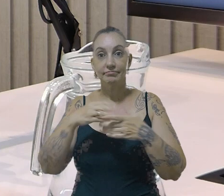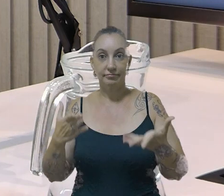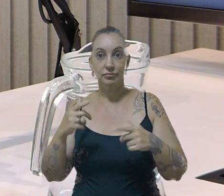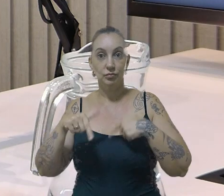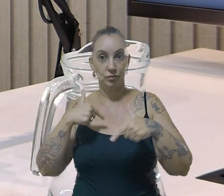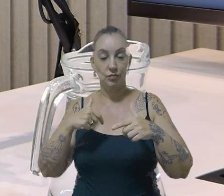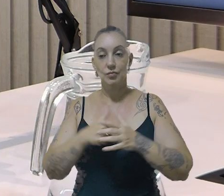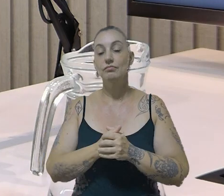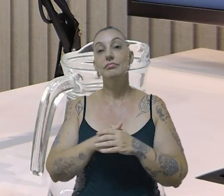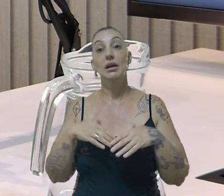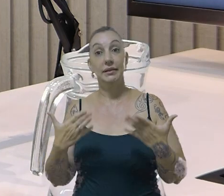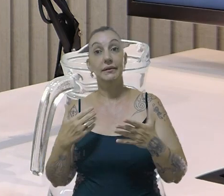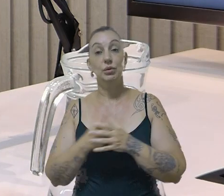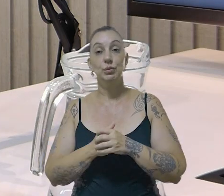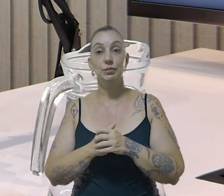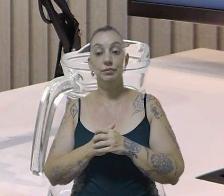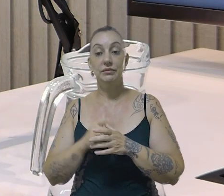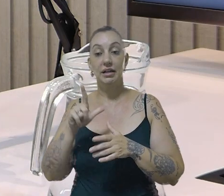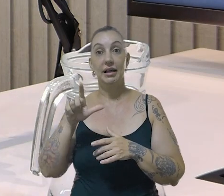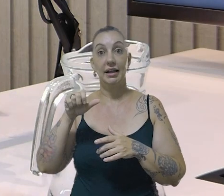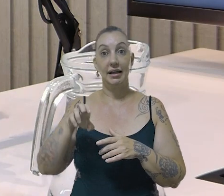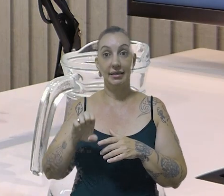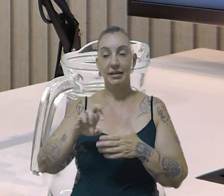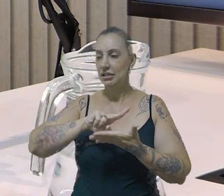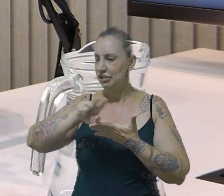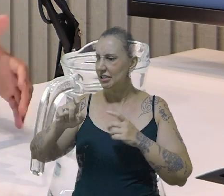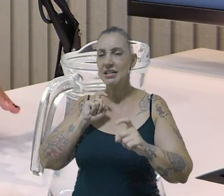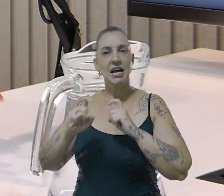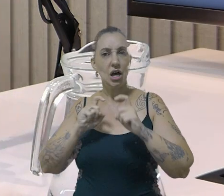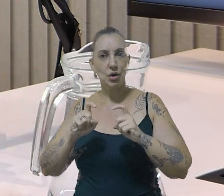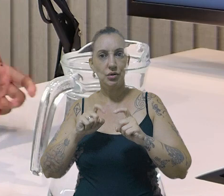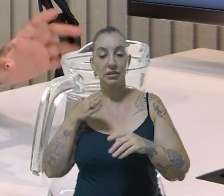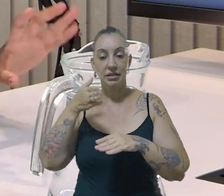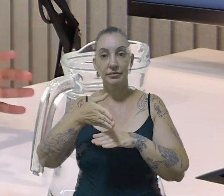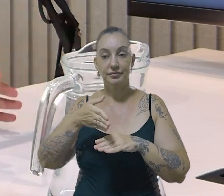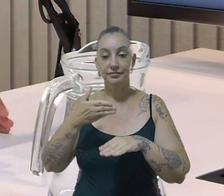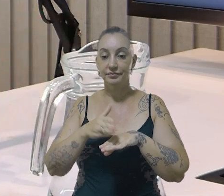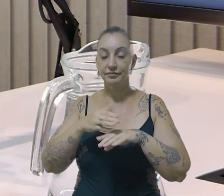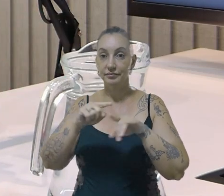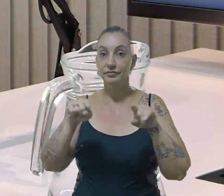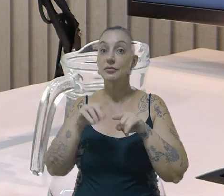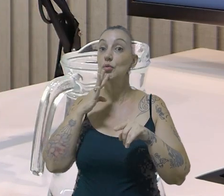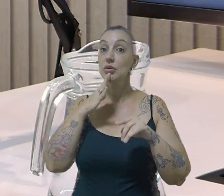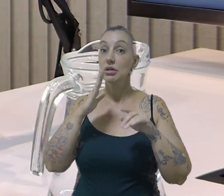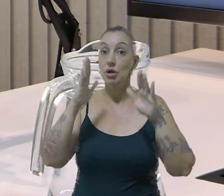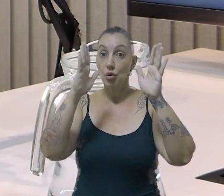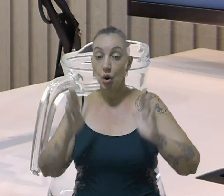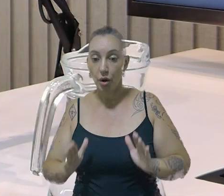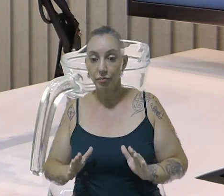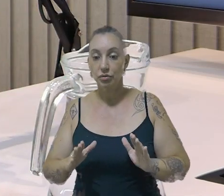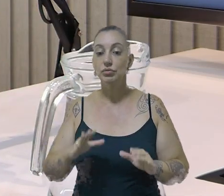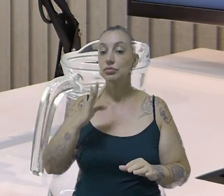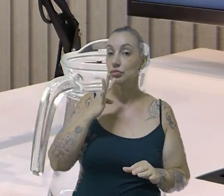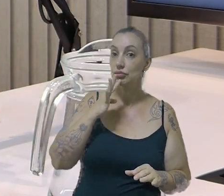Uhum Então a Leilane a gente fez diversas reuniões antes de eu ir pra sala de ensaio conhecer os corpos assim ela falava muito sobre